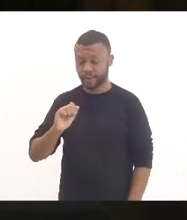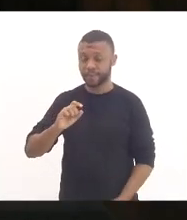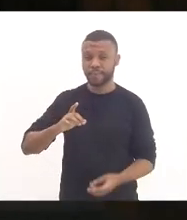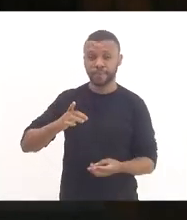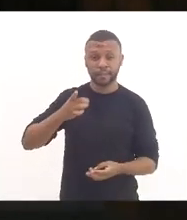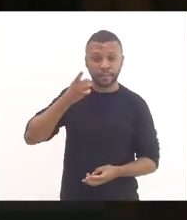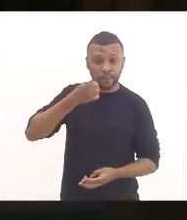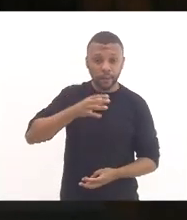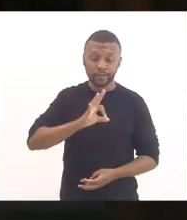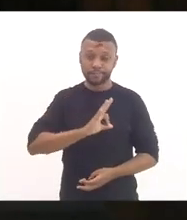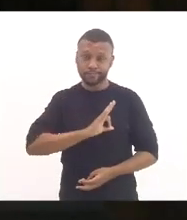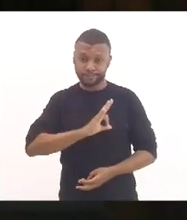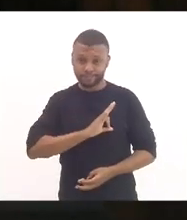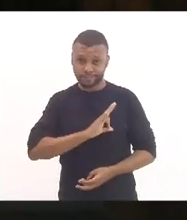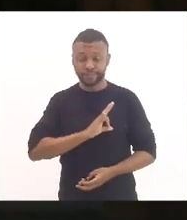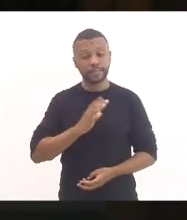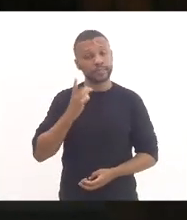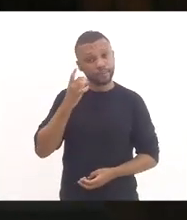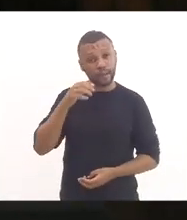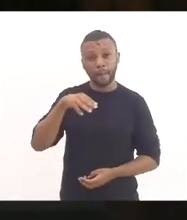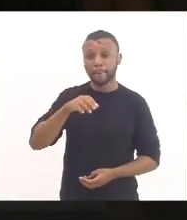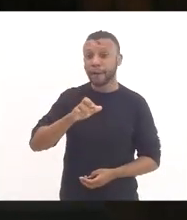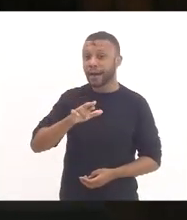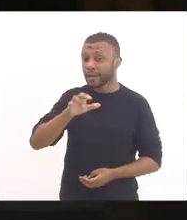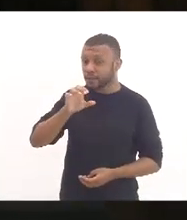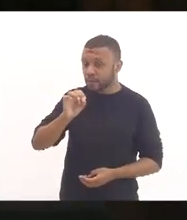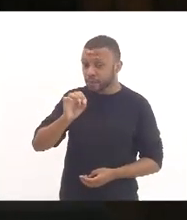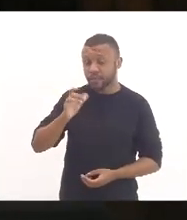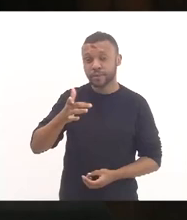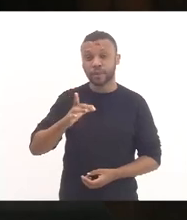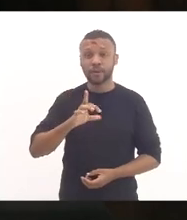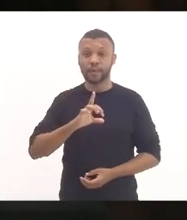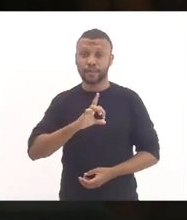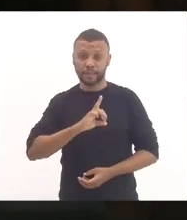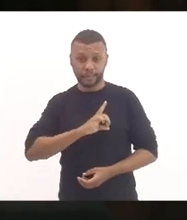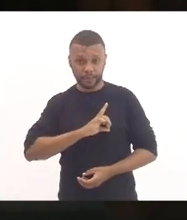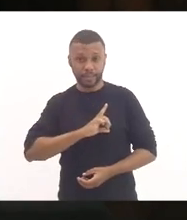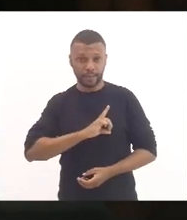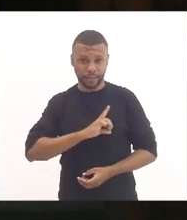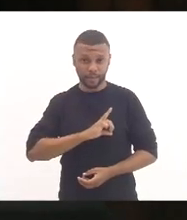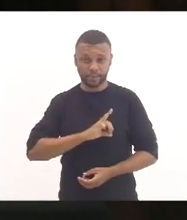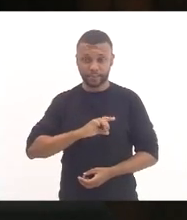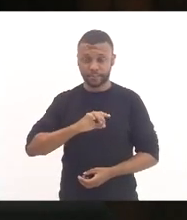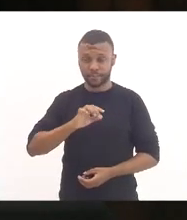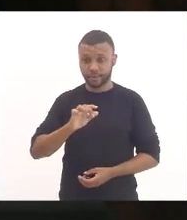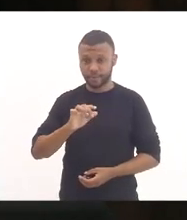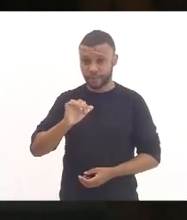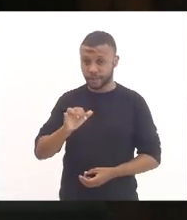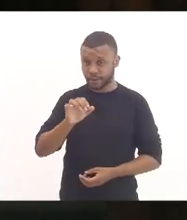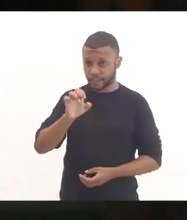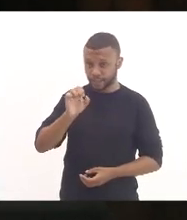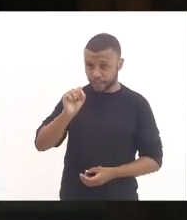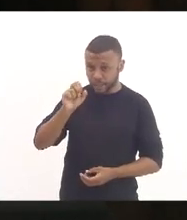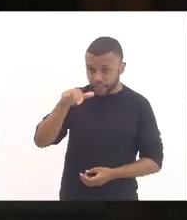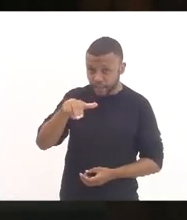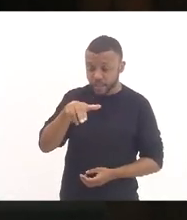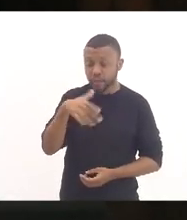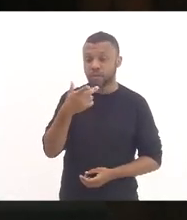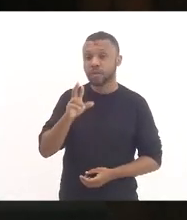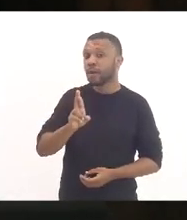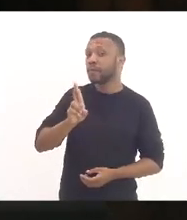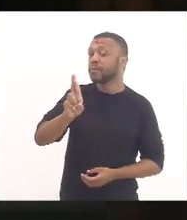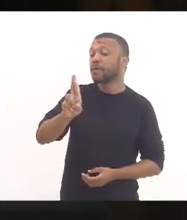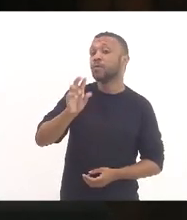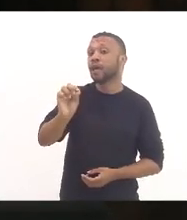Deputado Márcio Gualberto delegado Jansen estou hoje aqui falando em nome da Coligação de policiais civis